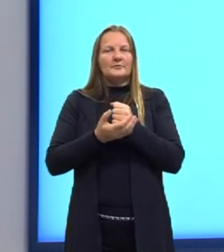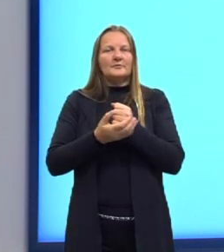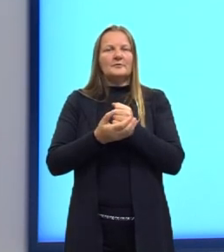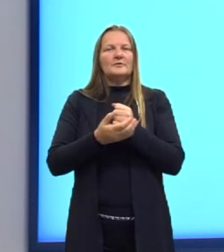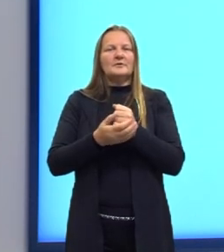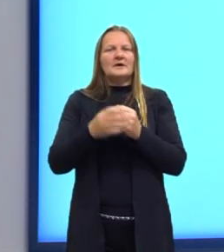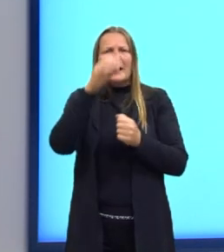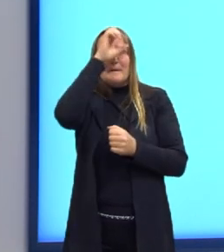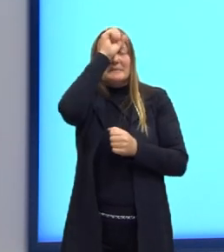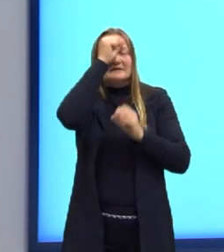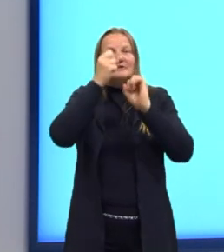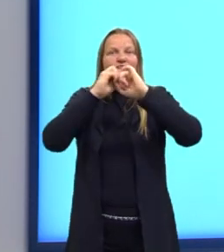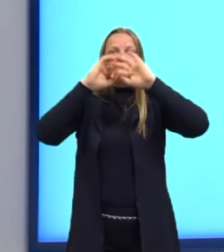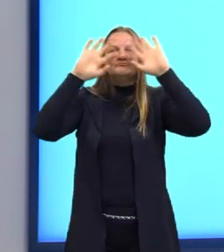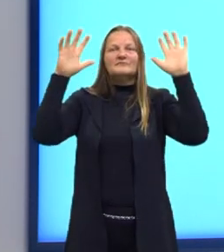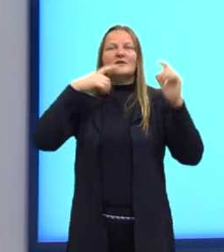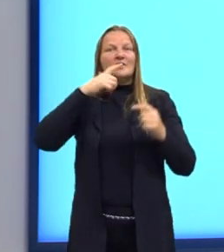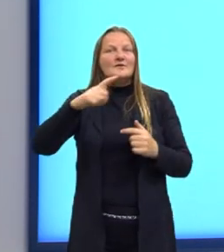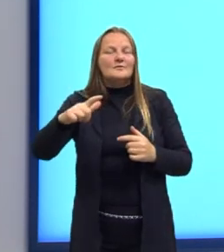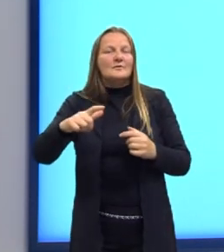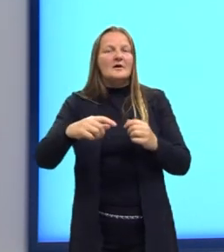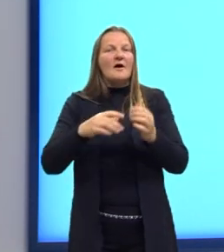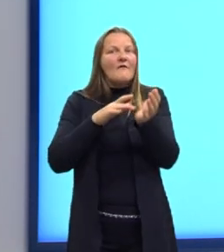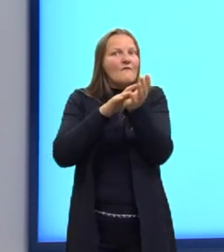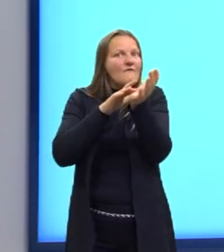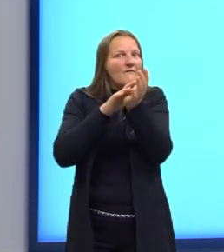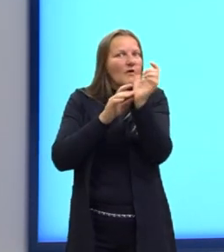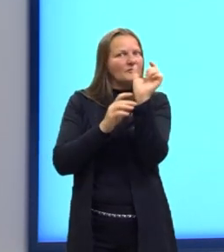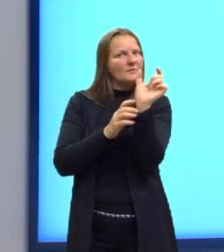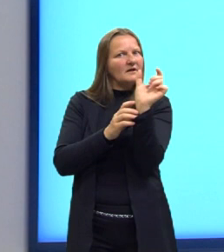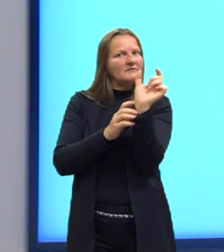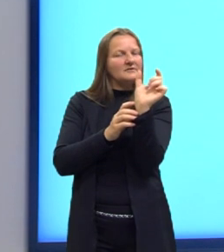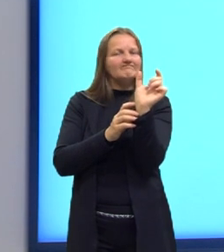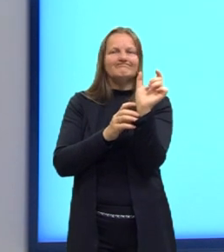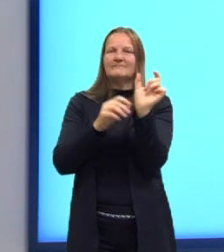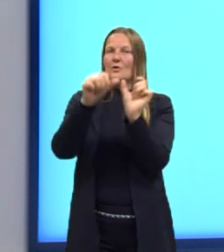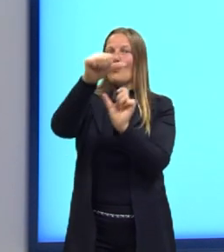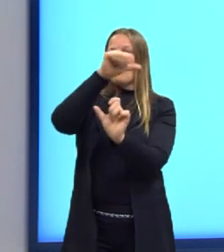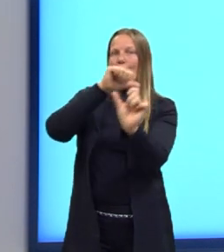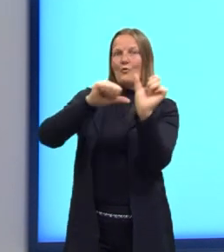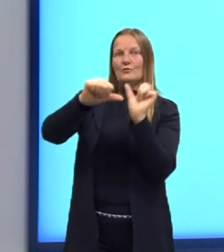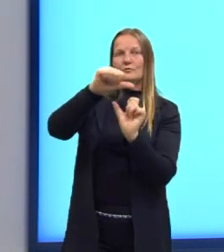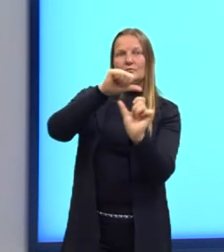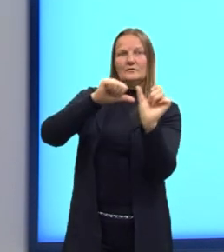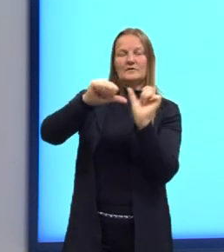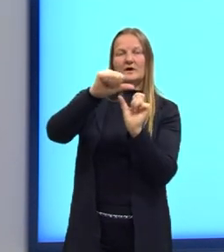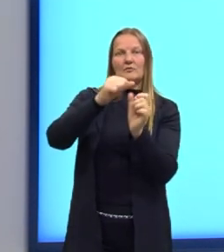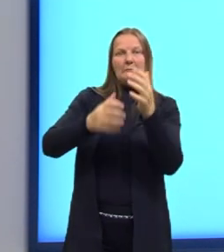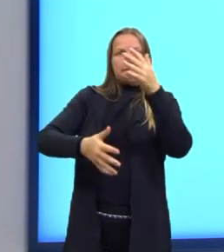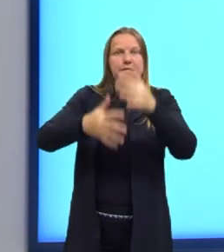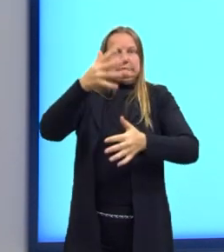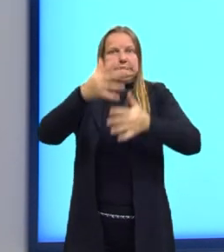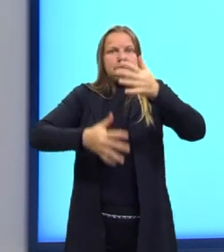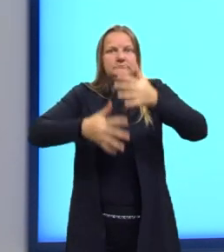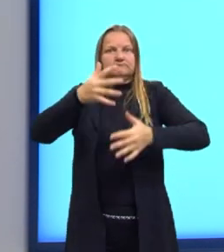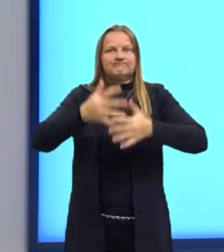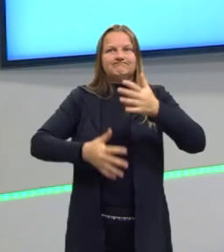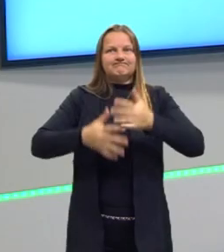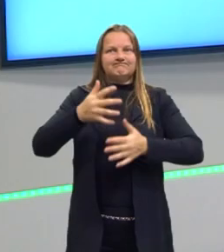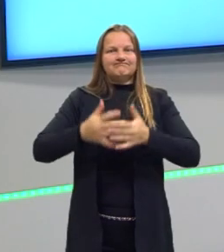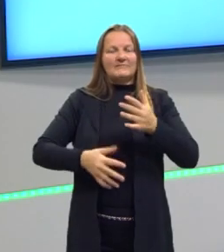aprendizagem e compreensão de um novo idioma os falsos cognatos eles atrapalham